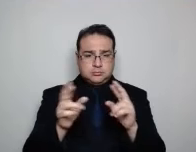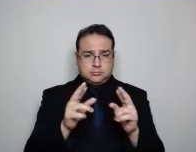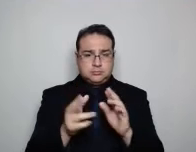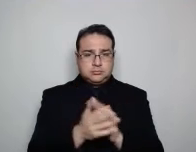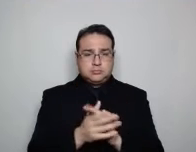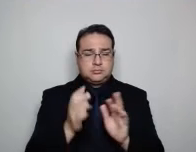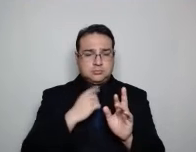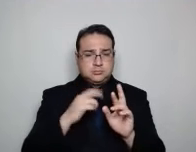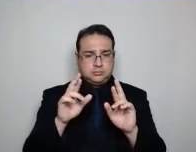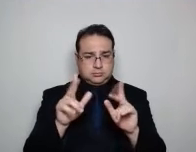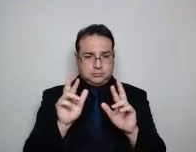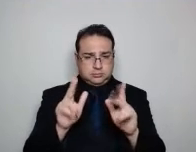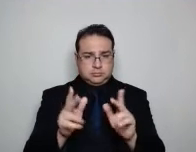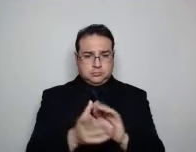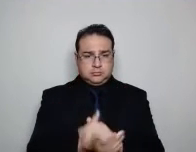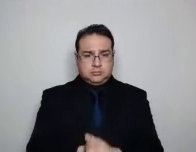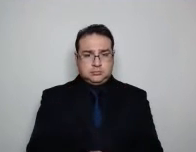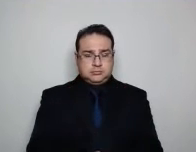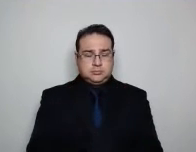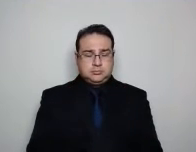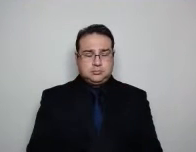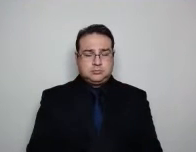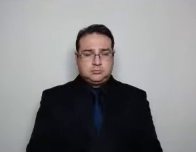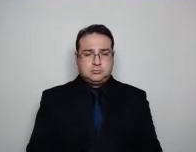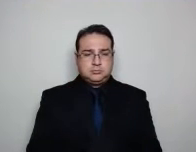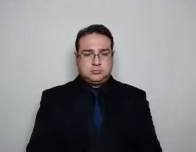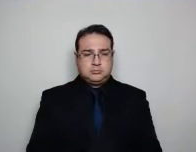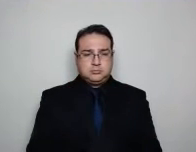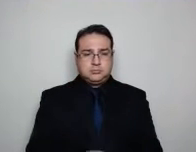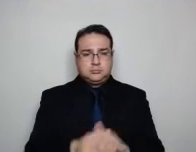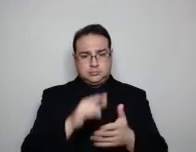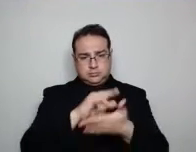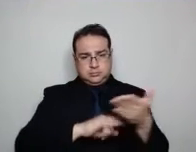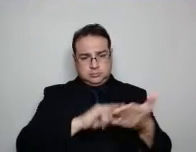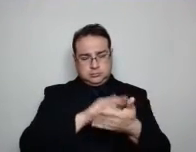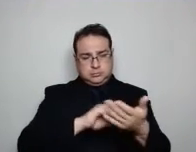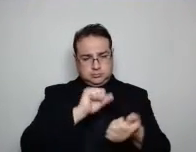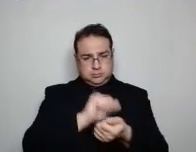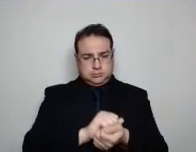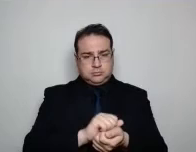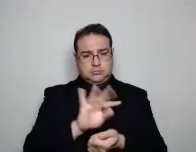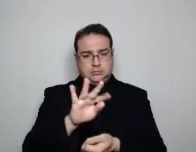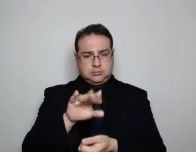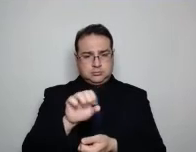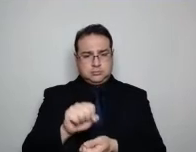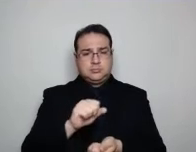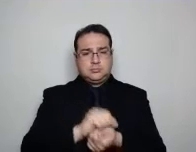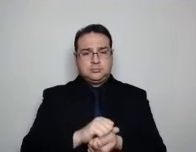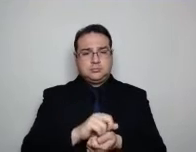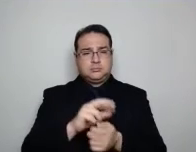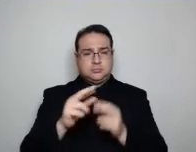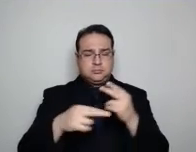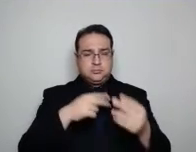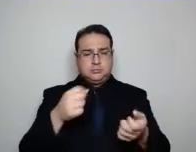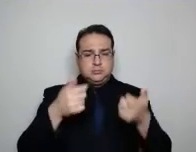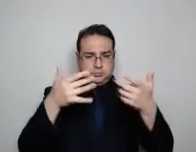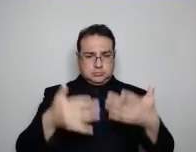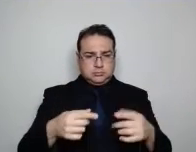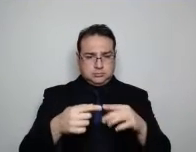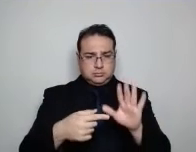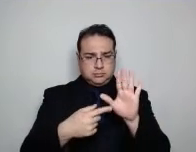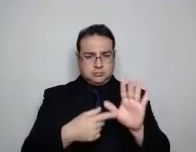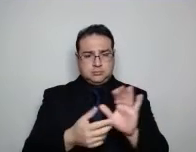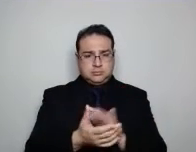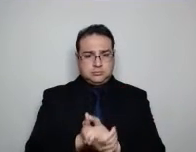divergência da documentação que consta dos autos com relação às alegações trazidas pela